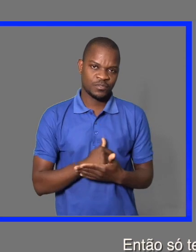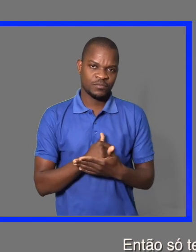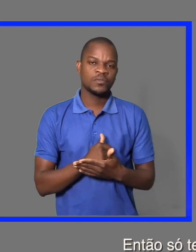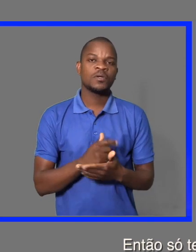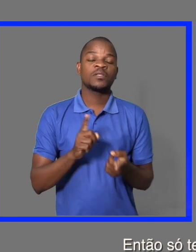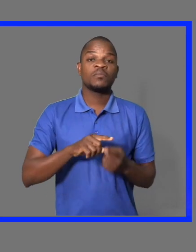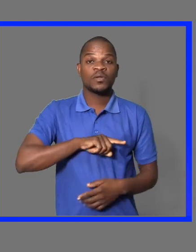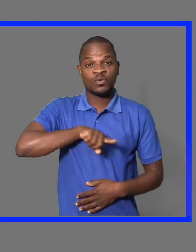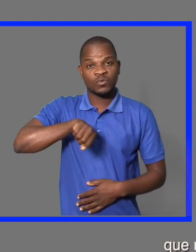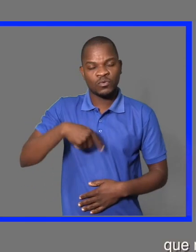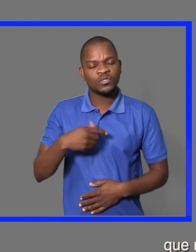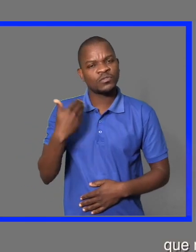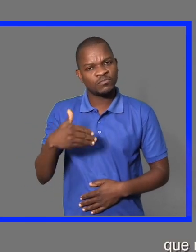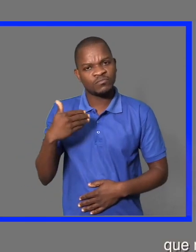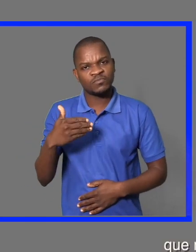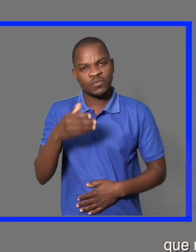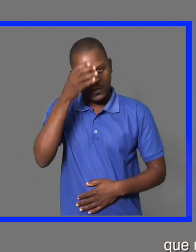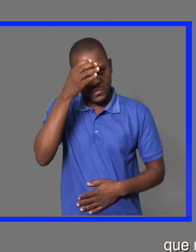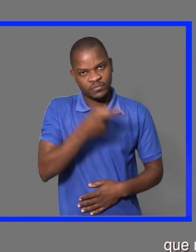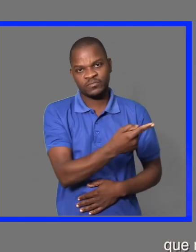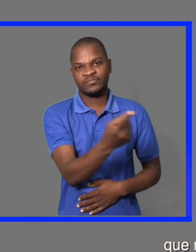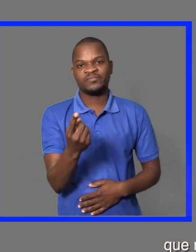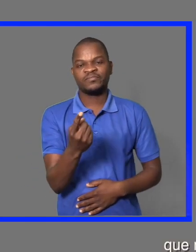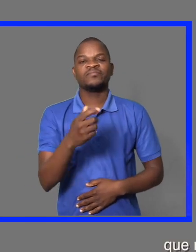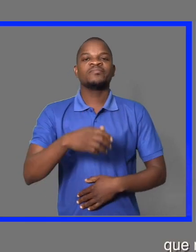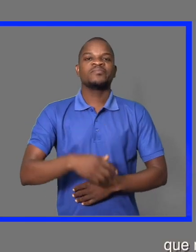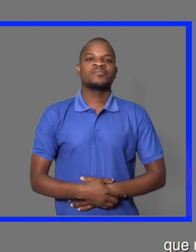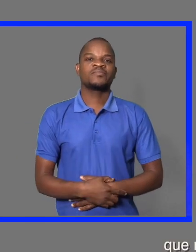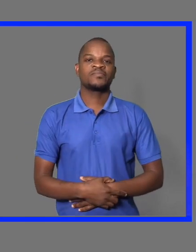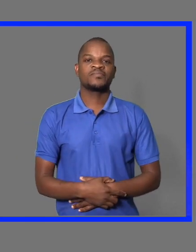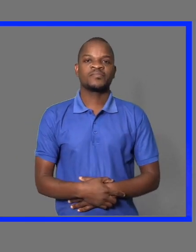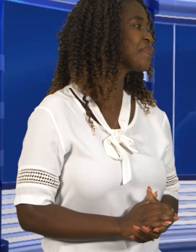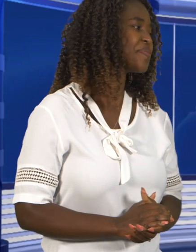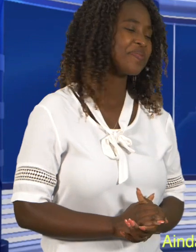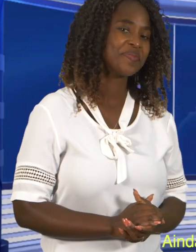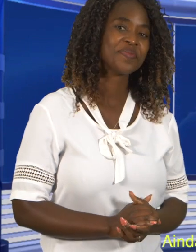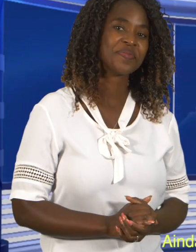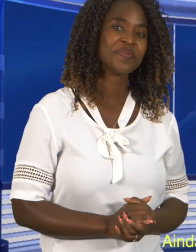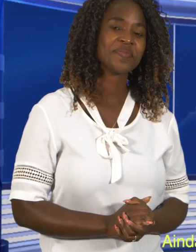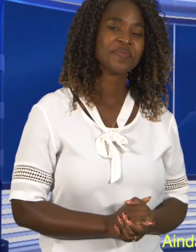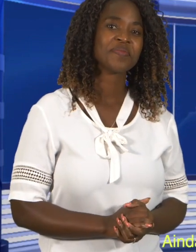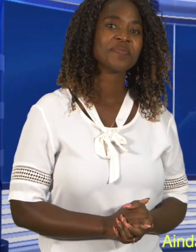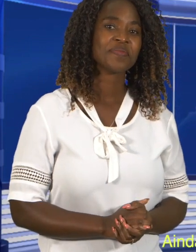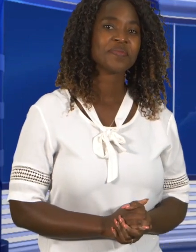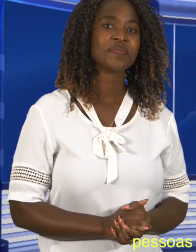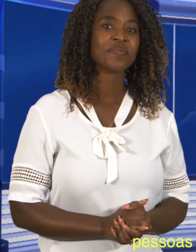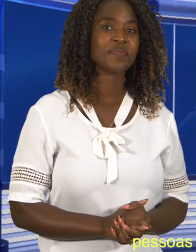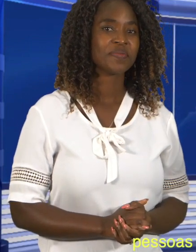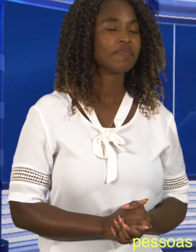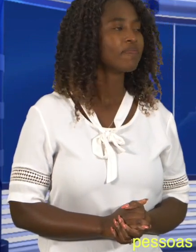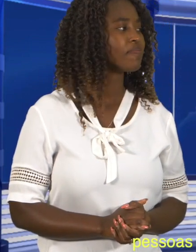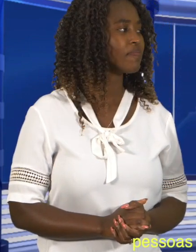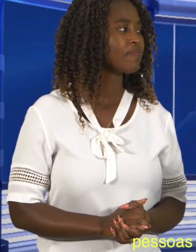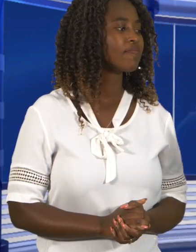em pensamento, que nós também guardaremos sempre um pouco de vocês connosco. Ainda sobre a deficiência,